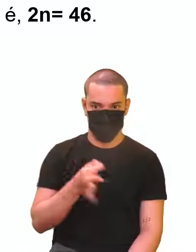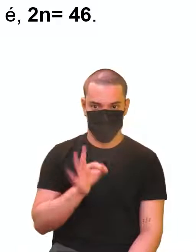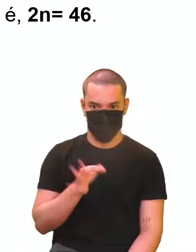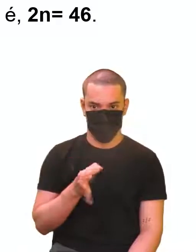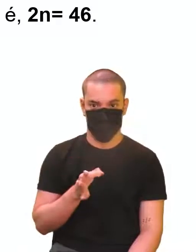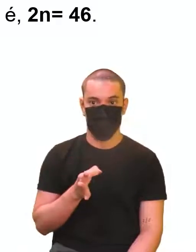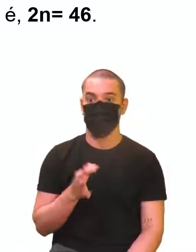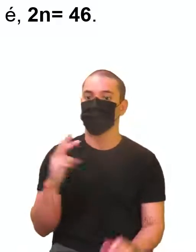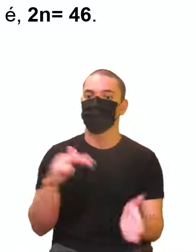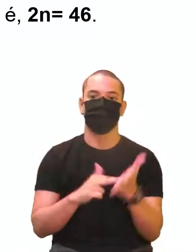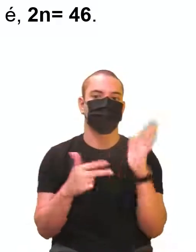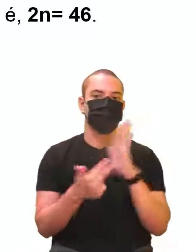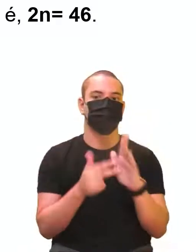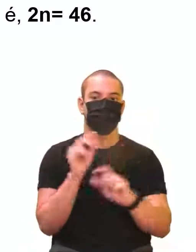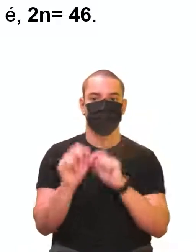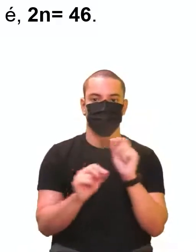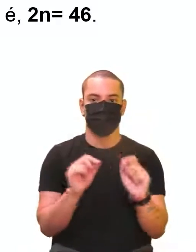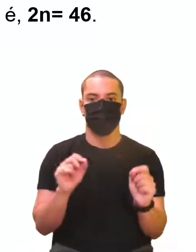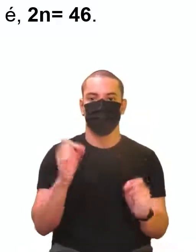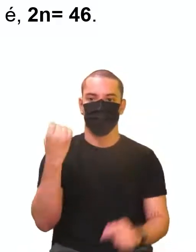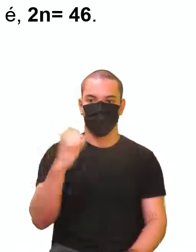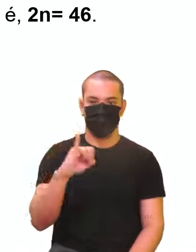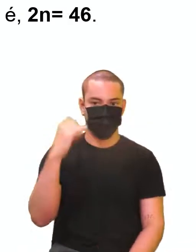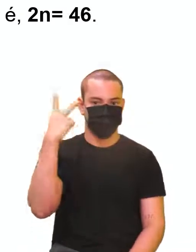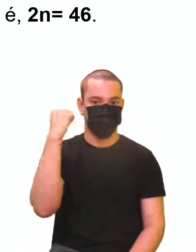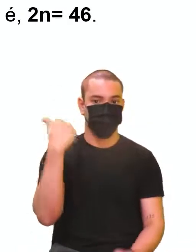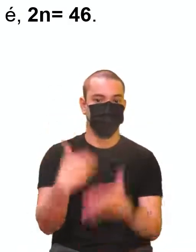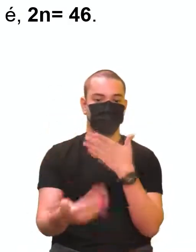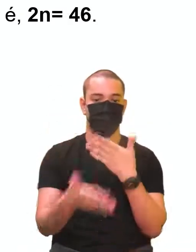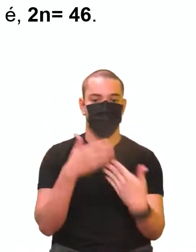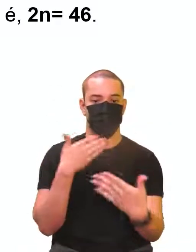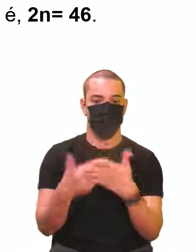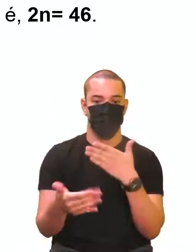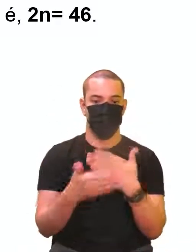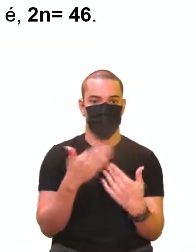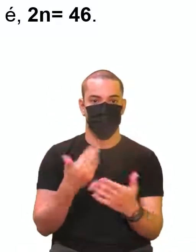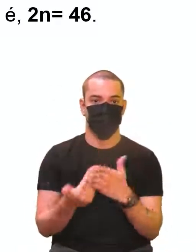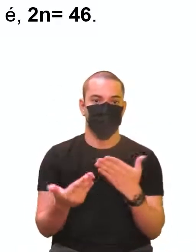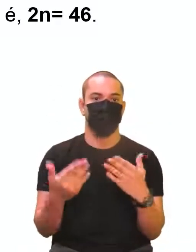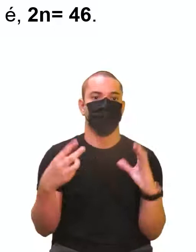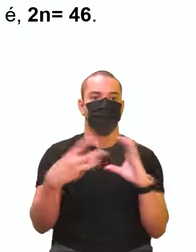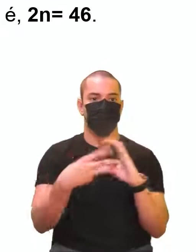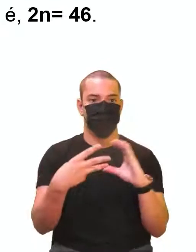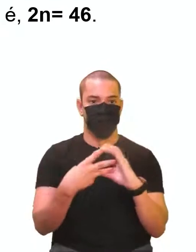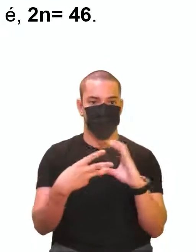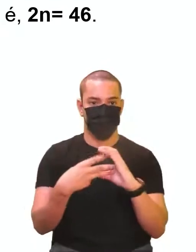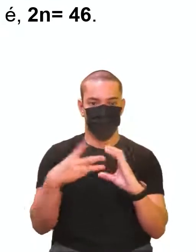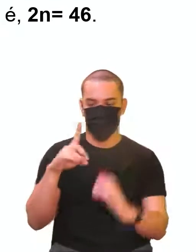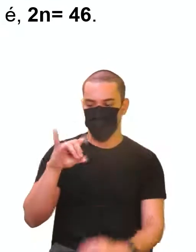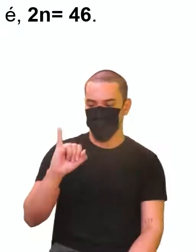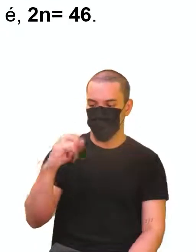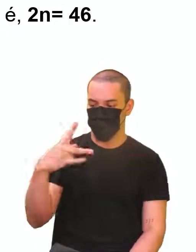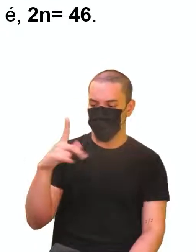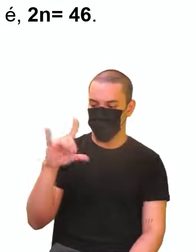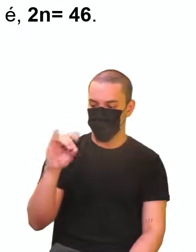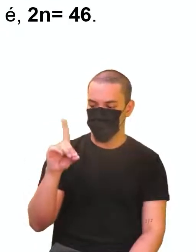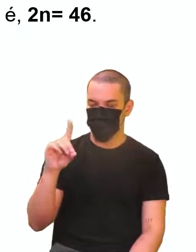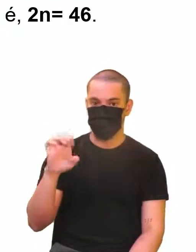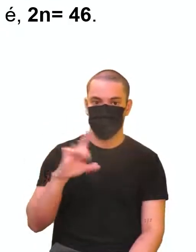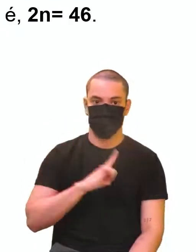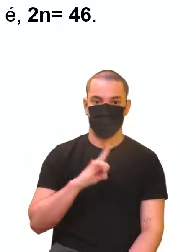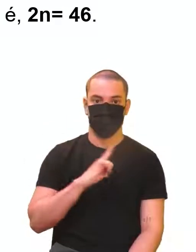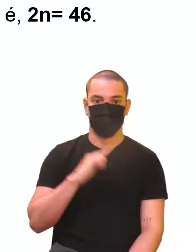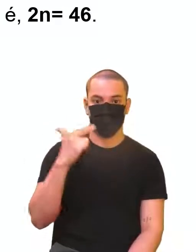aqui, em condições normais, qualquer célula diploide humana contém